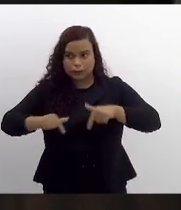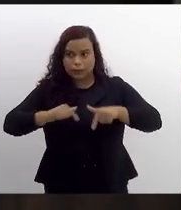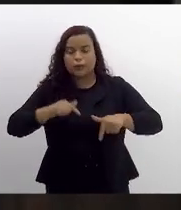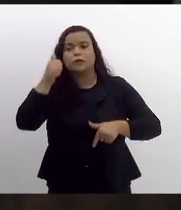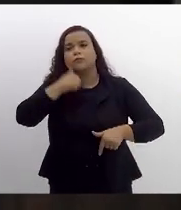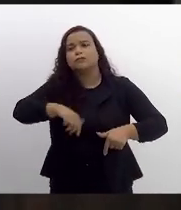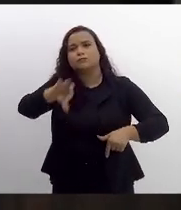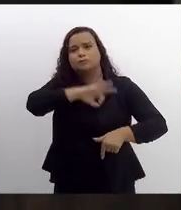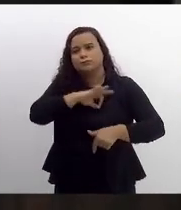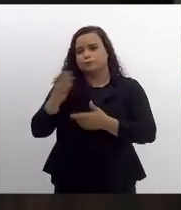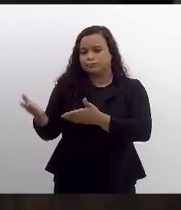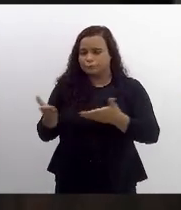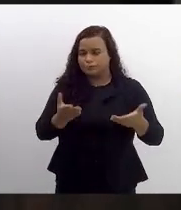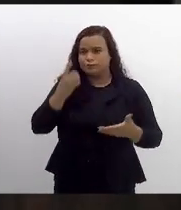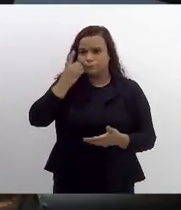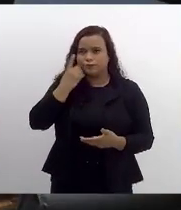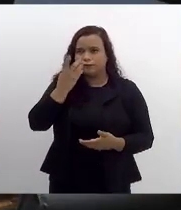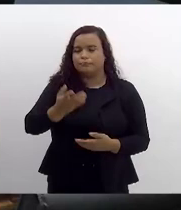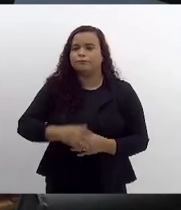Rocha